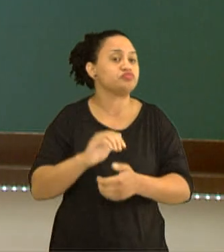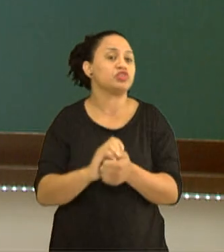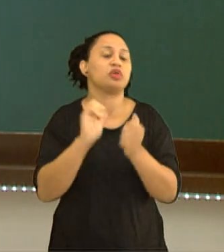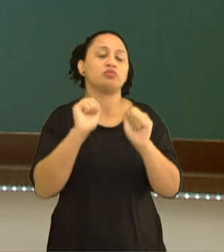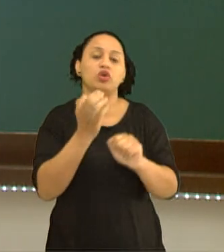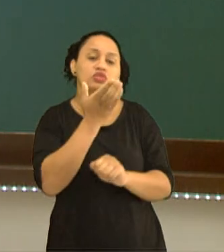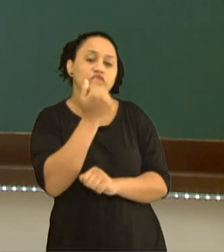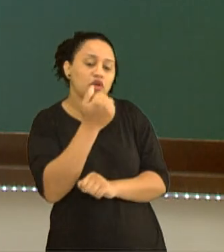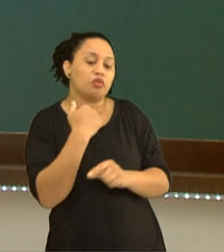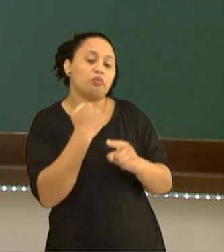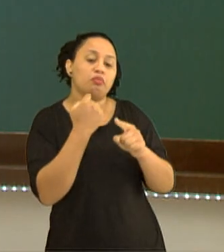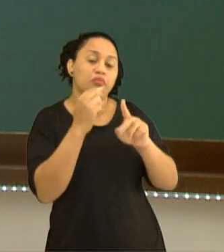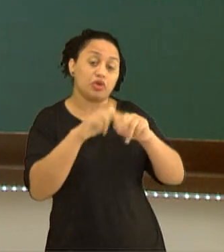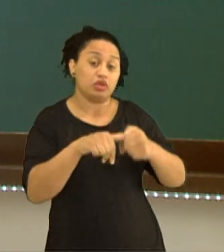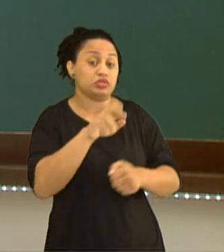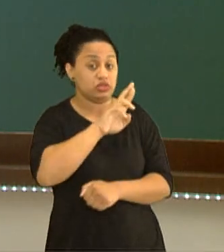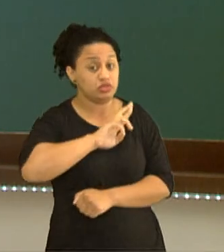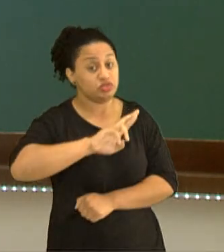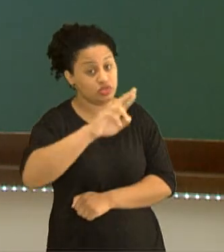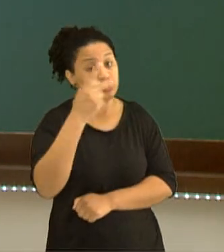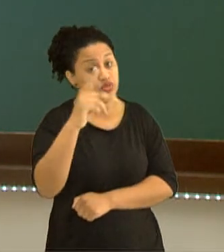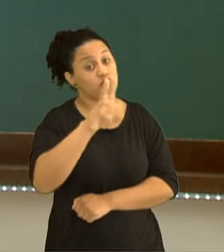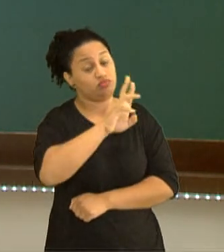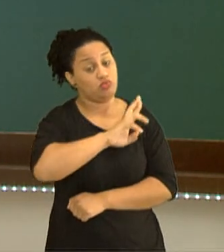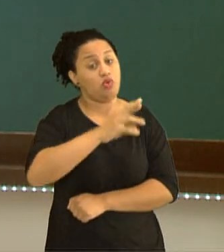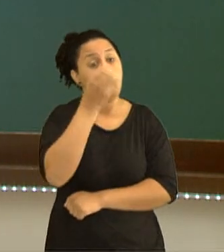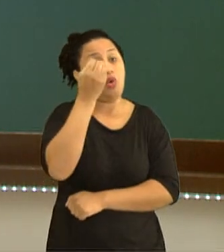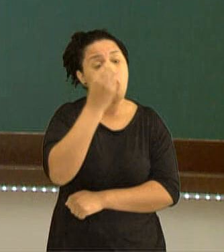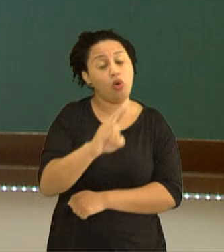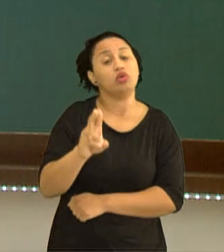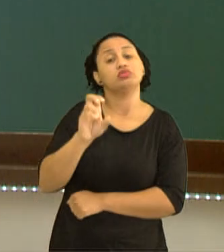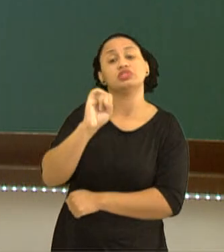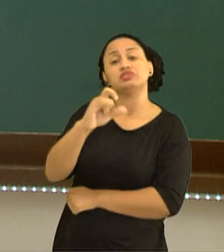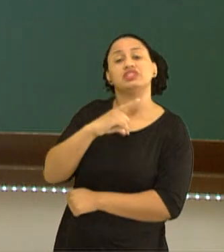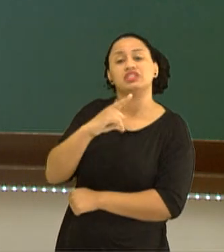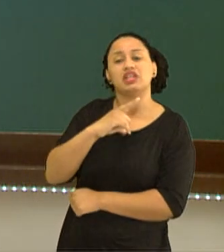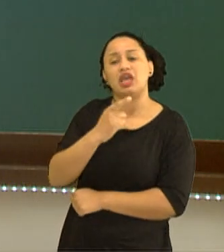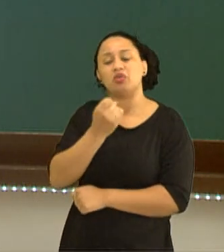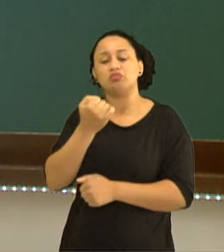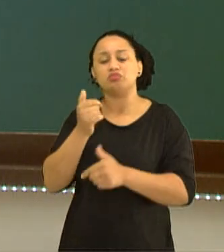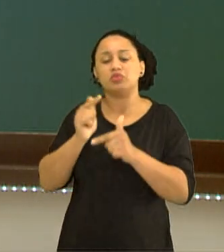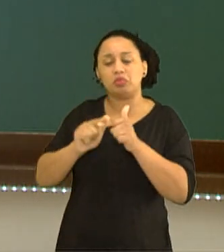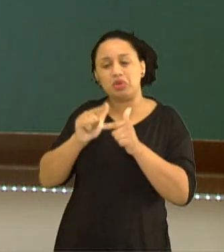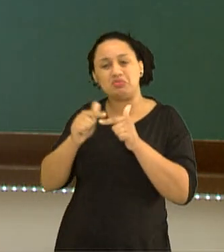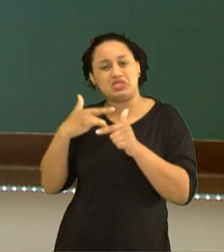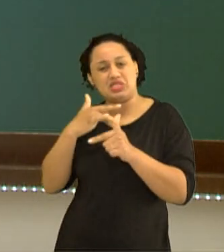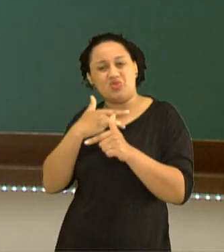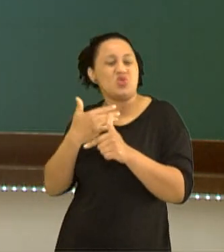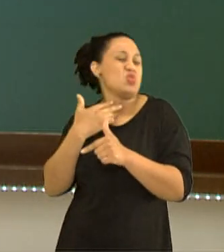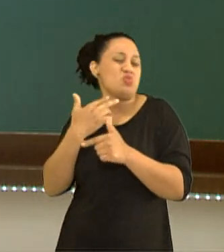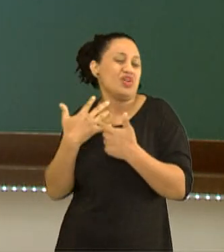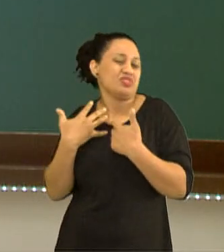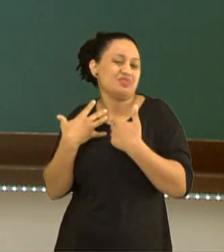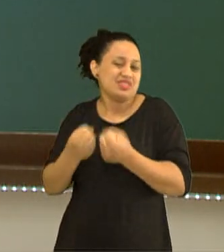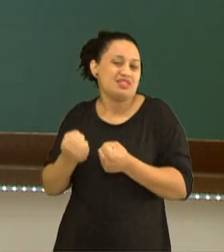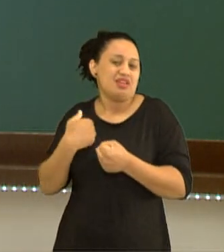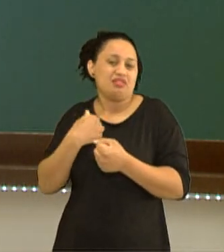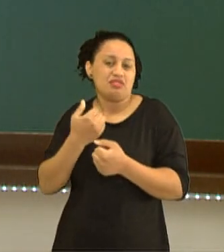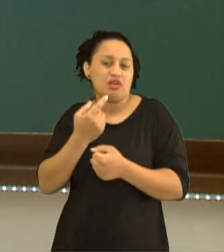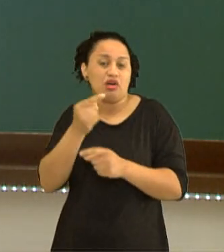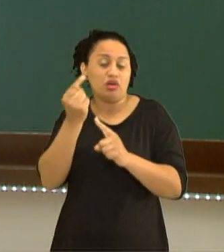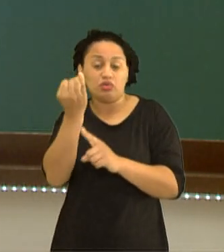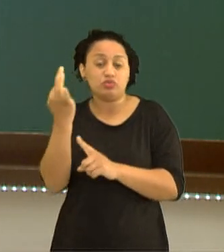alimento restrito por conta de religião, da sua religião, ou se você possui alguma restrição alimentar. Tem pessoas